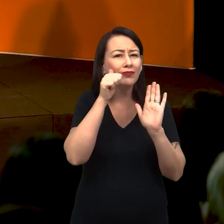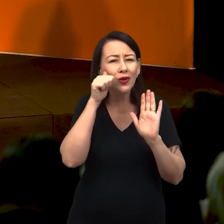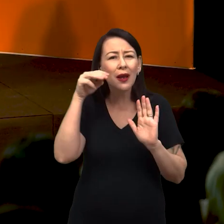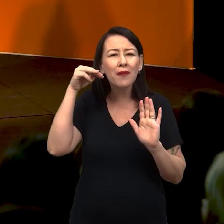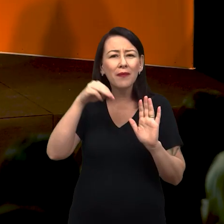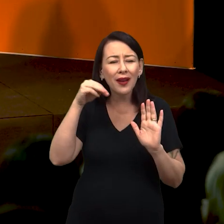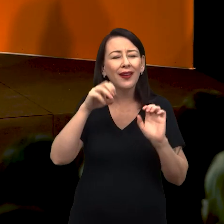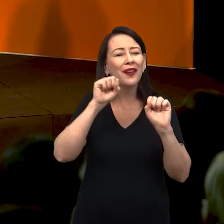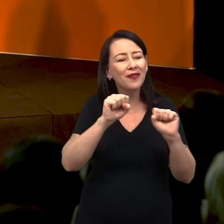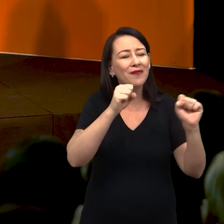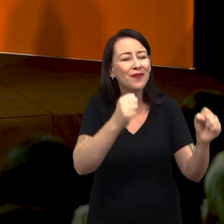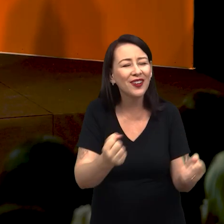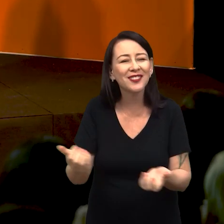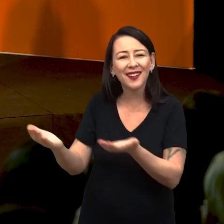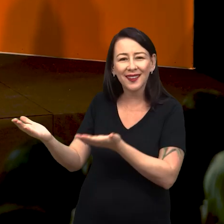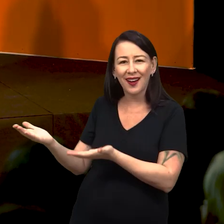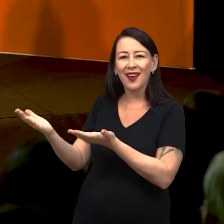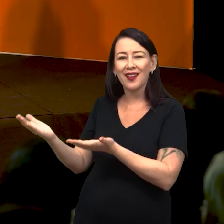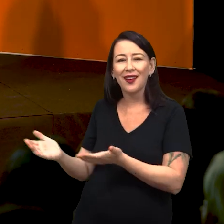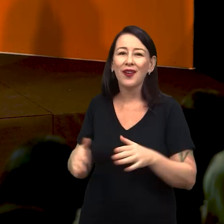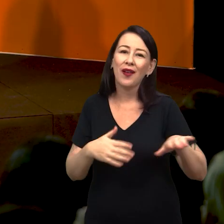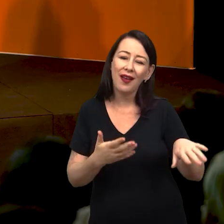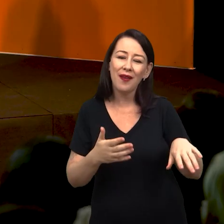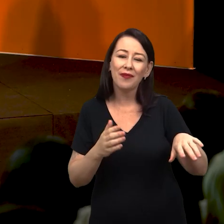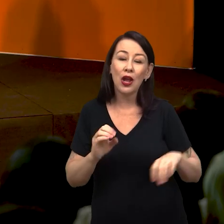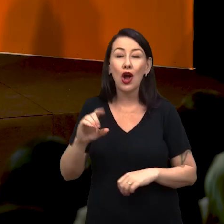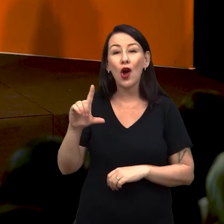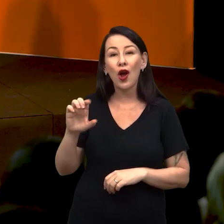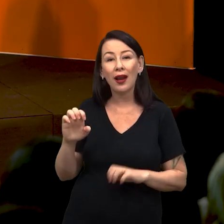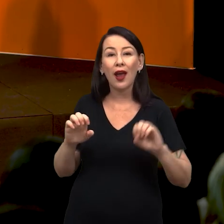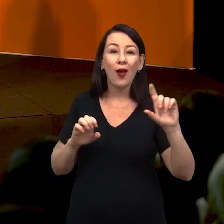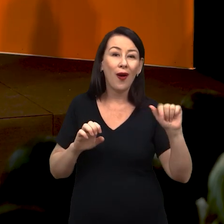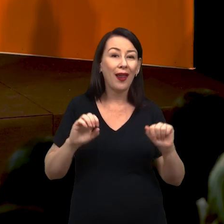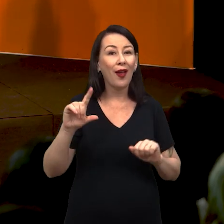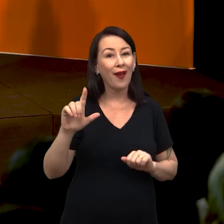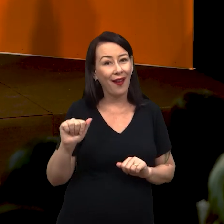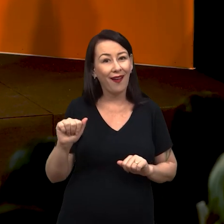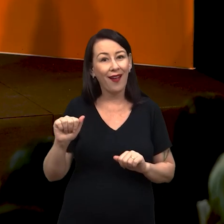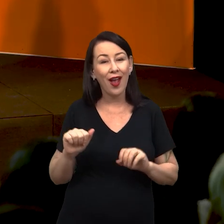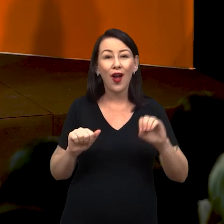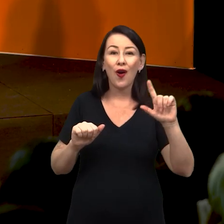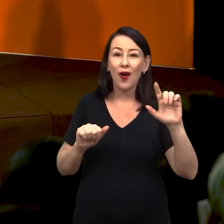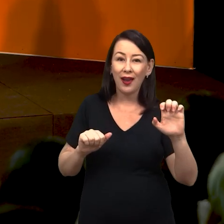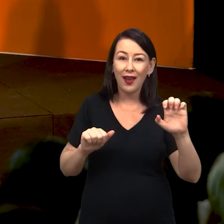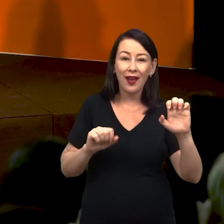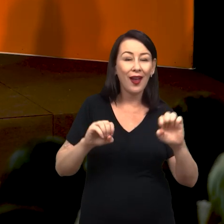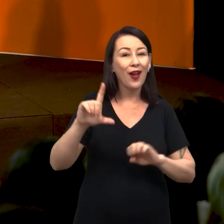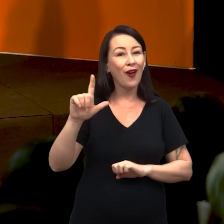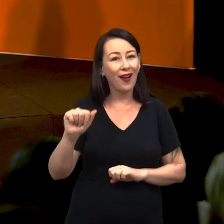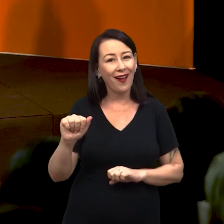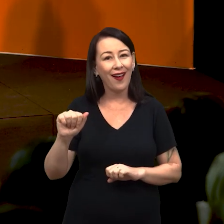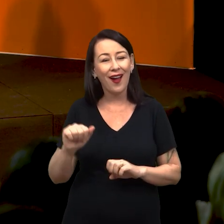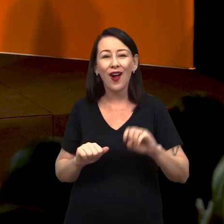Dona Mariquinha, pode entrar. Olê, olê, olê, olê, olê,